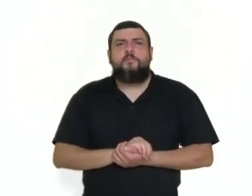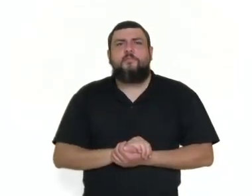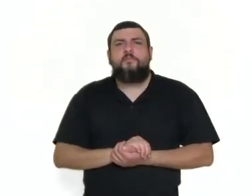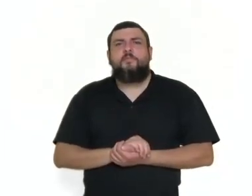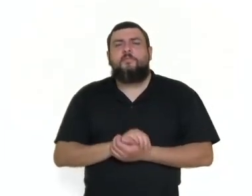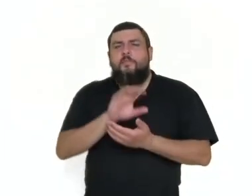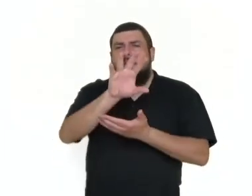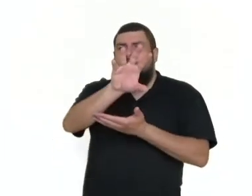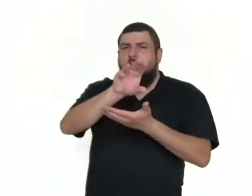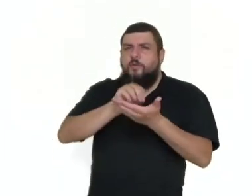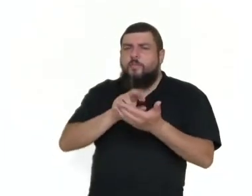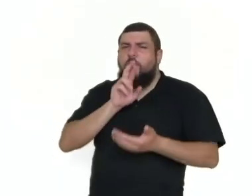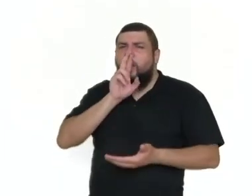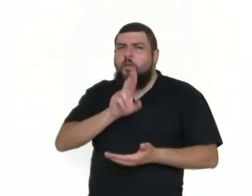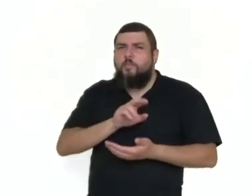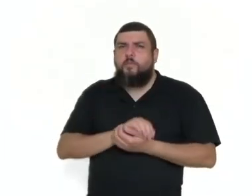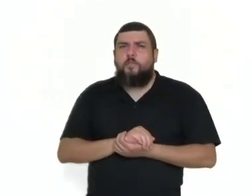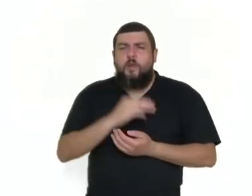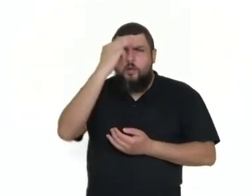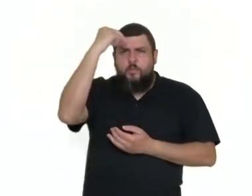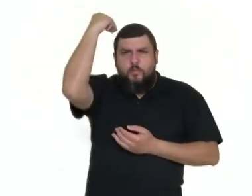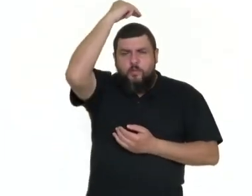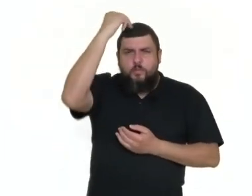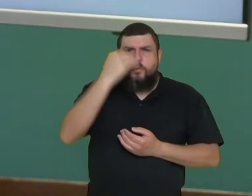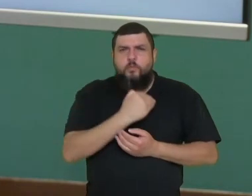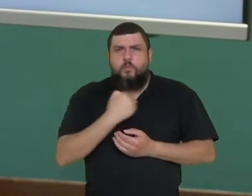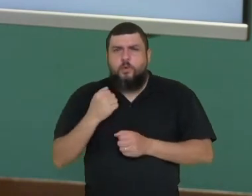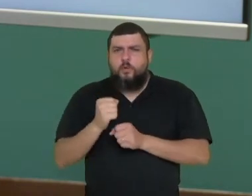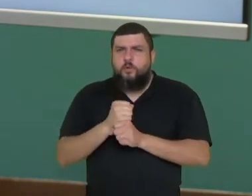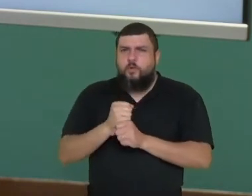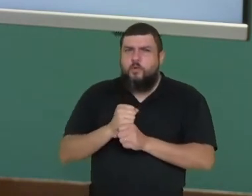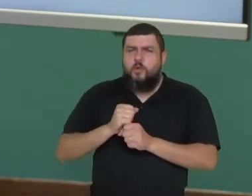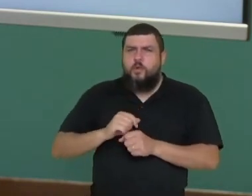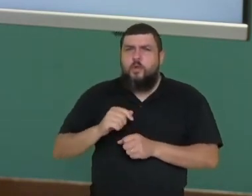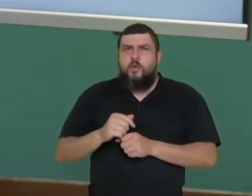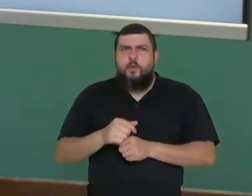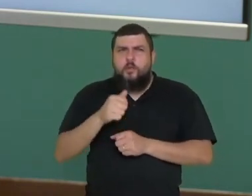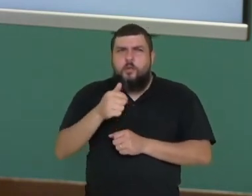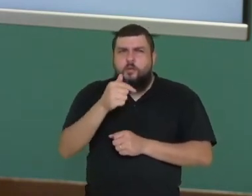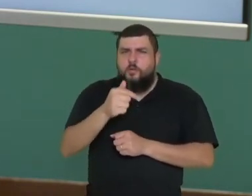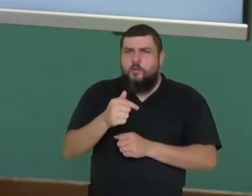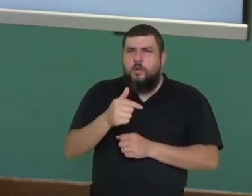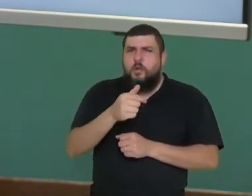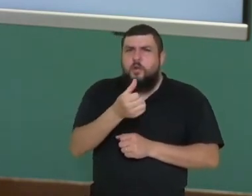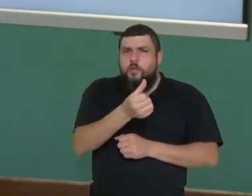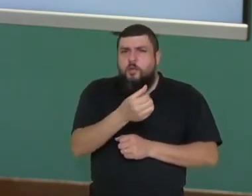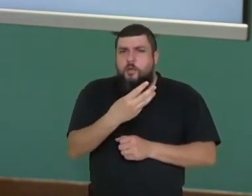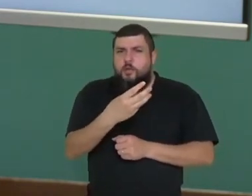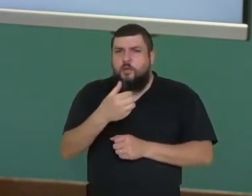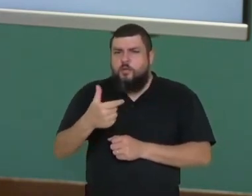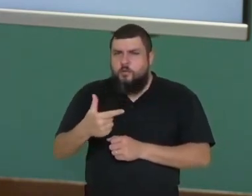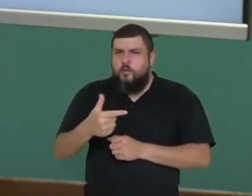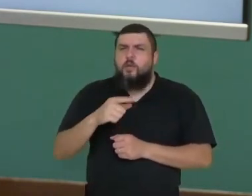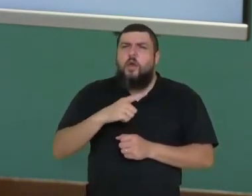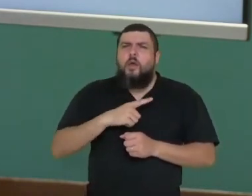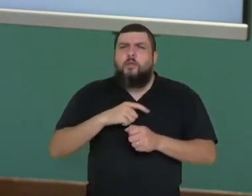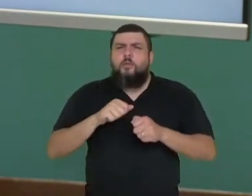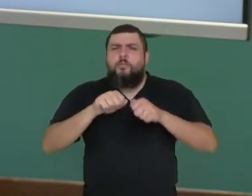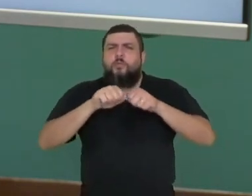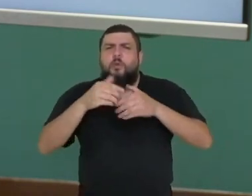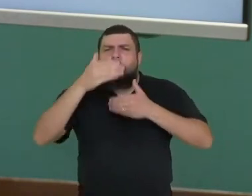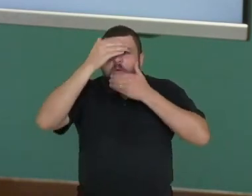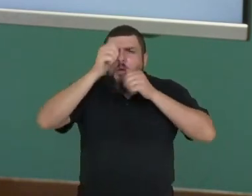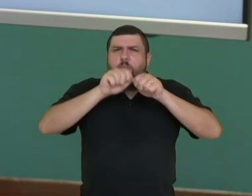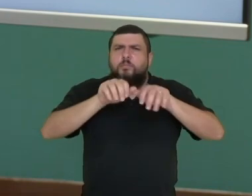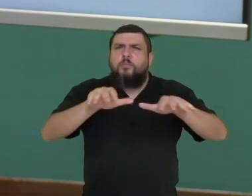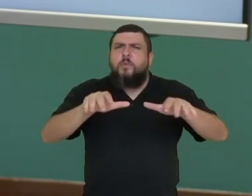Copia e responda em seu caderno. Após a morte de Maomé em 632, surgiram territórios dominados pelos muçulmanos. Quais